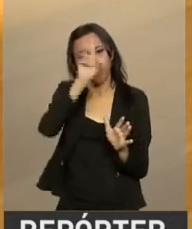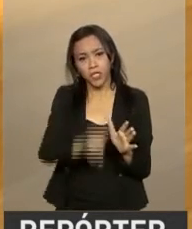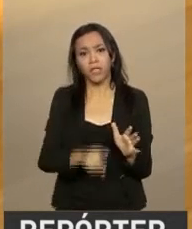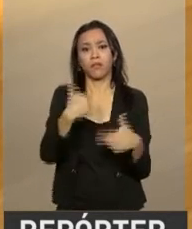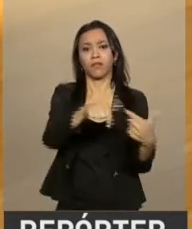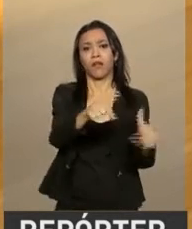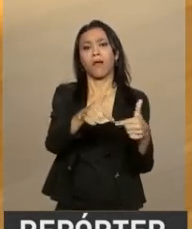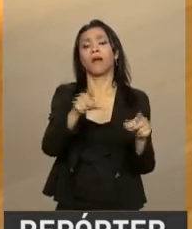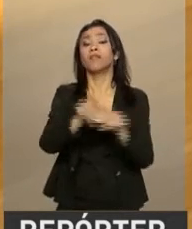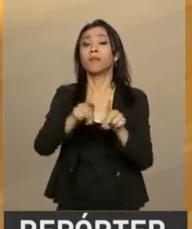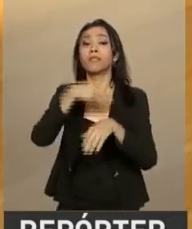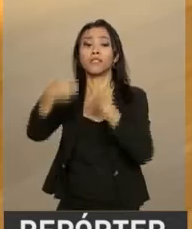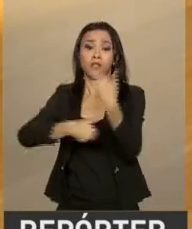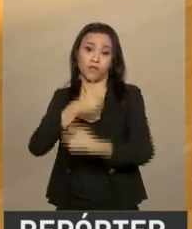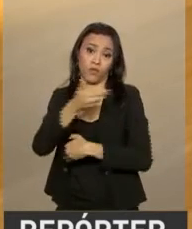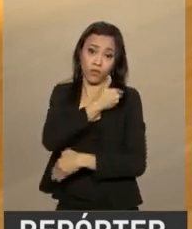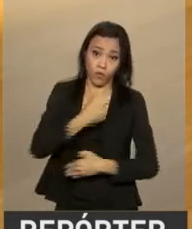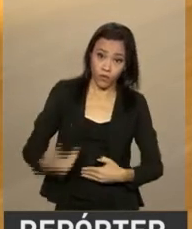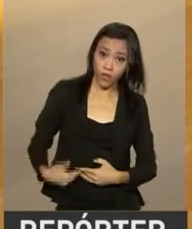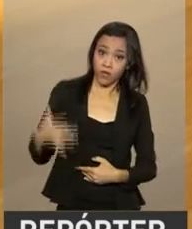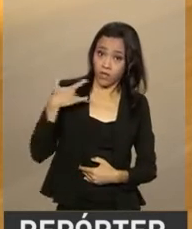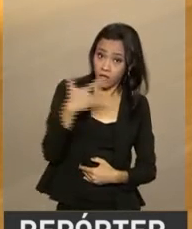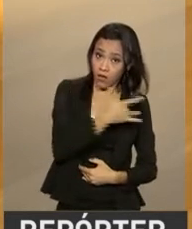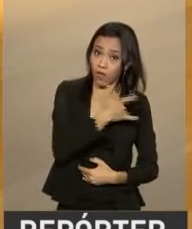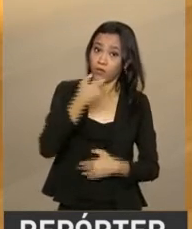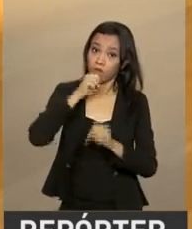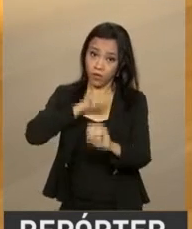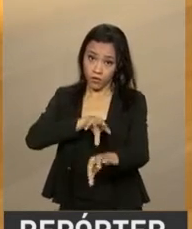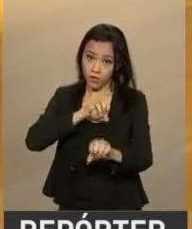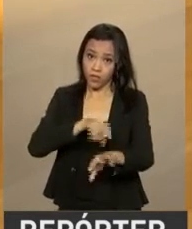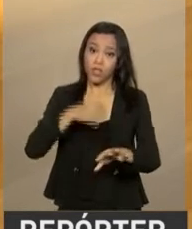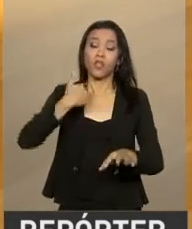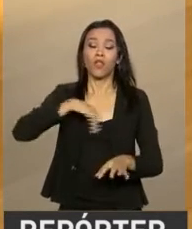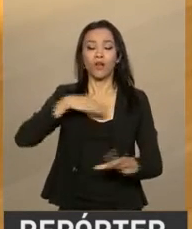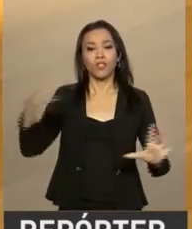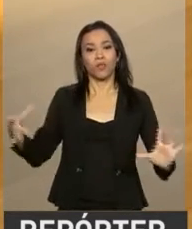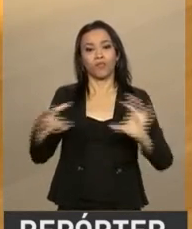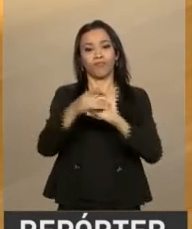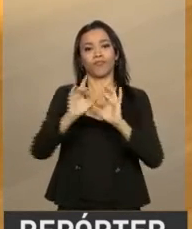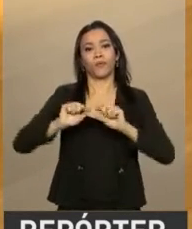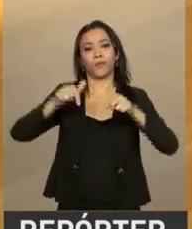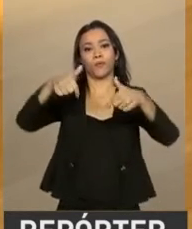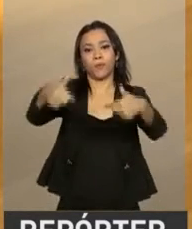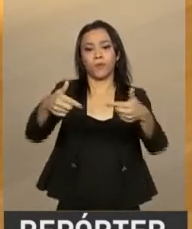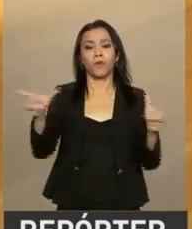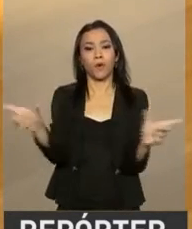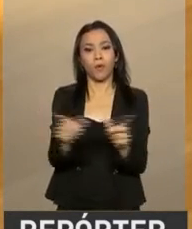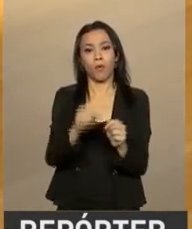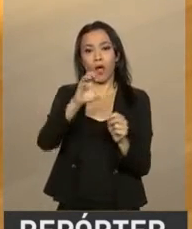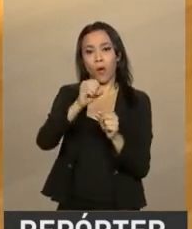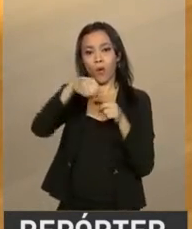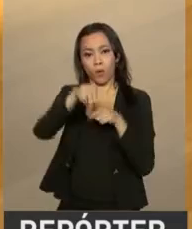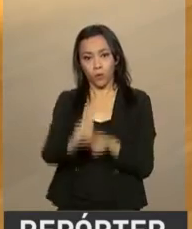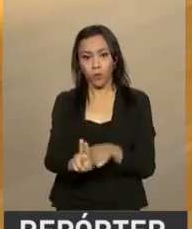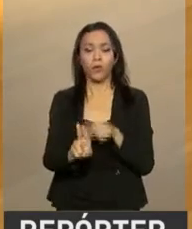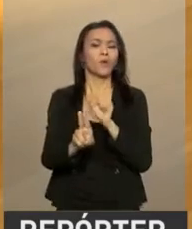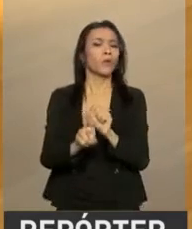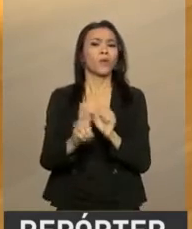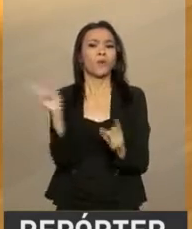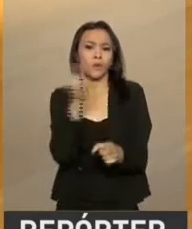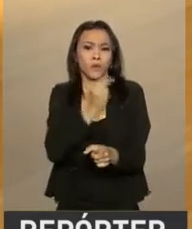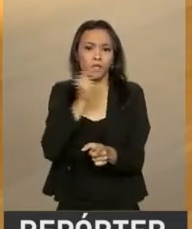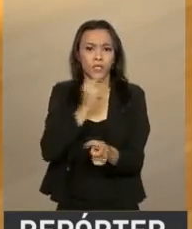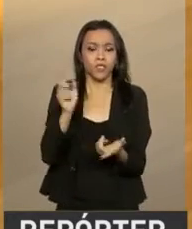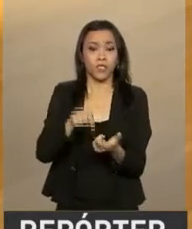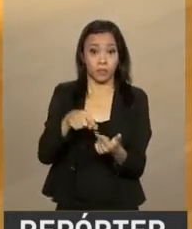serviços públicos de educação e saúde. E trabalhamos com as Nações Unidas para assegurar agilidade aos procedimentos